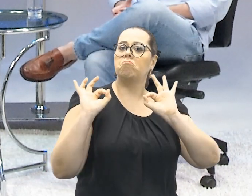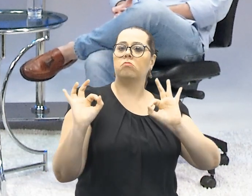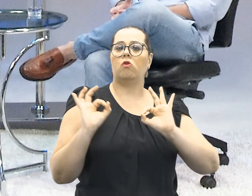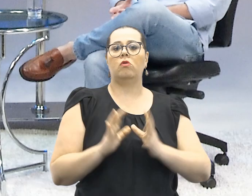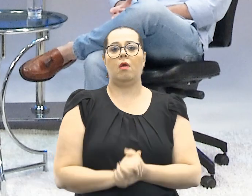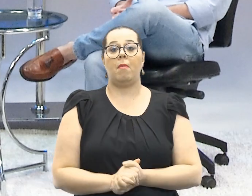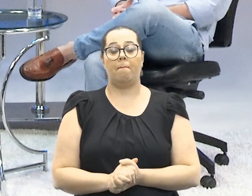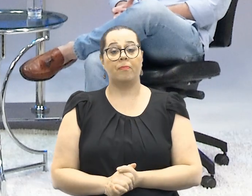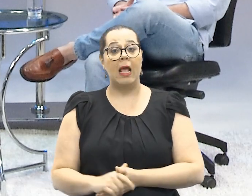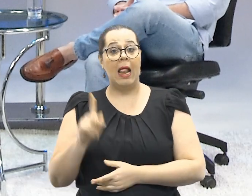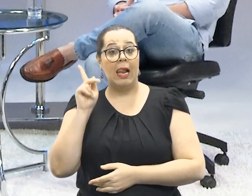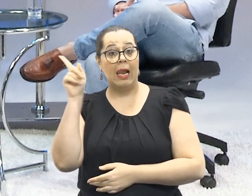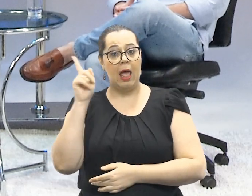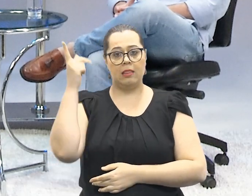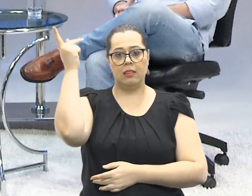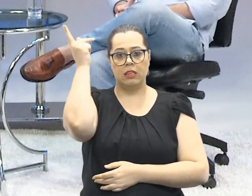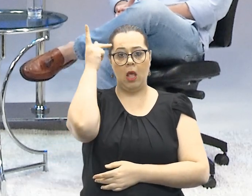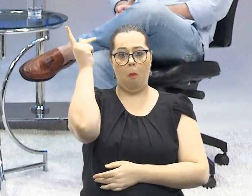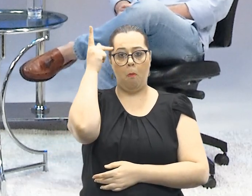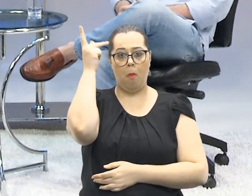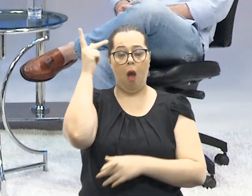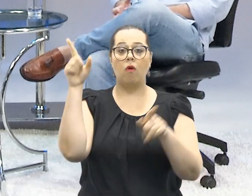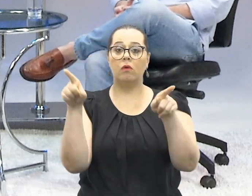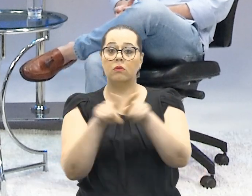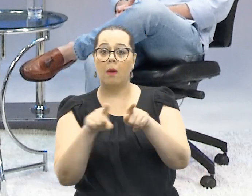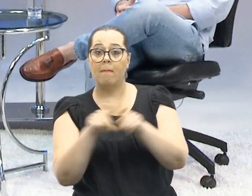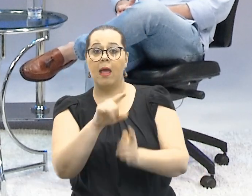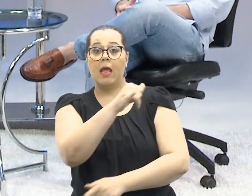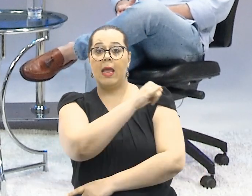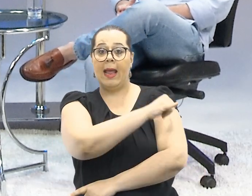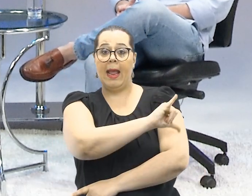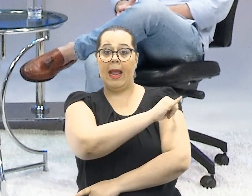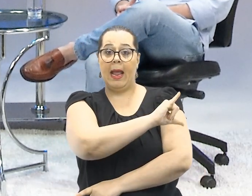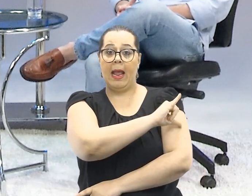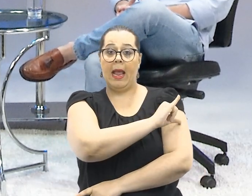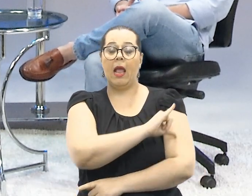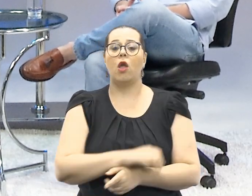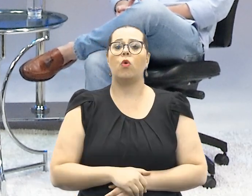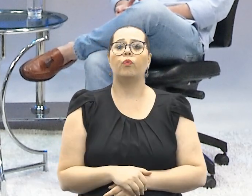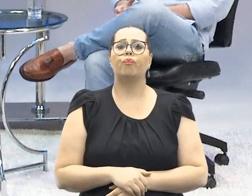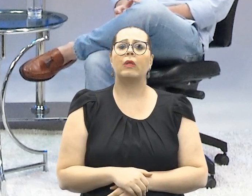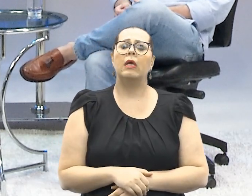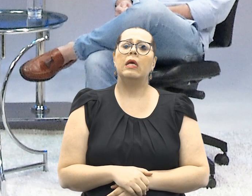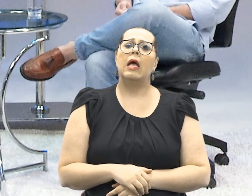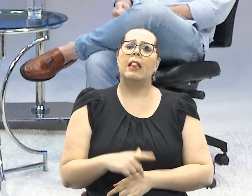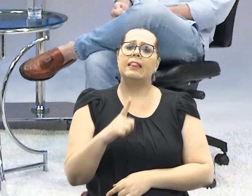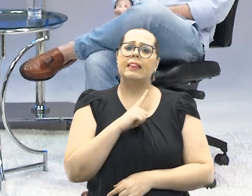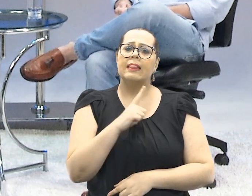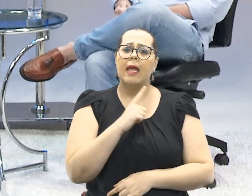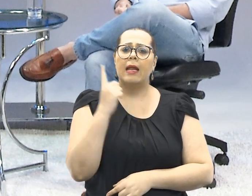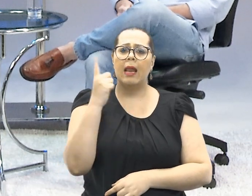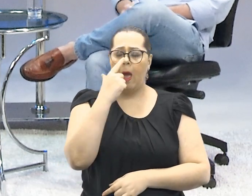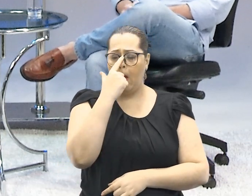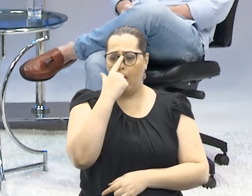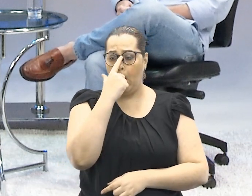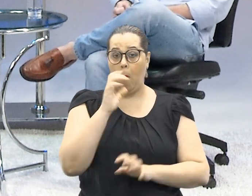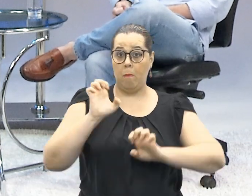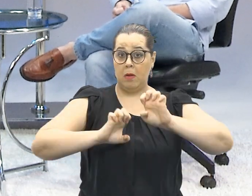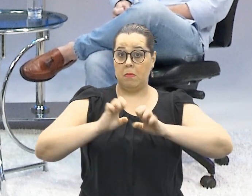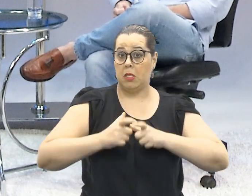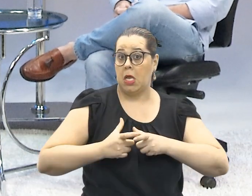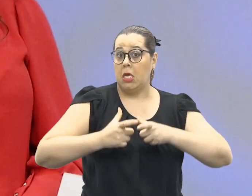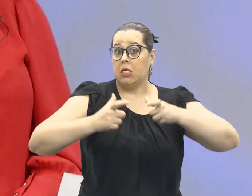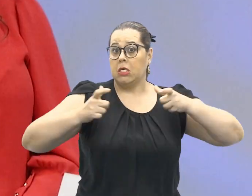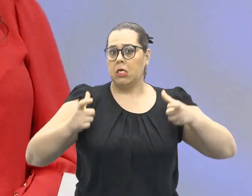Em São Paulo e no Rio de Janeiro, uma empresa grande do ramo farmacêutico, ela comprou a seção onerosa dos